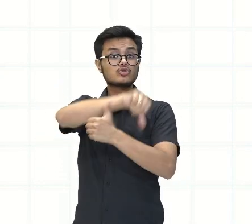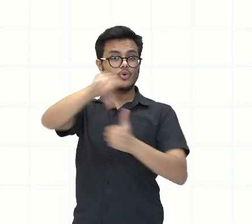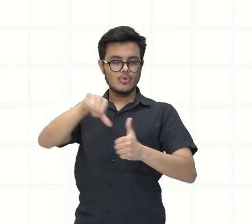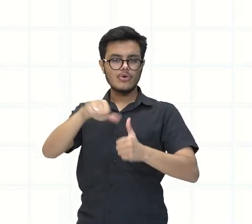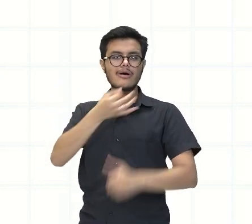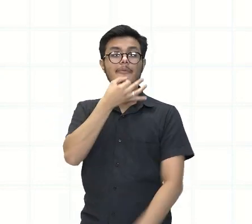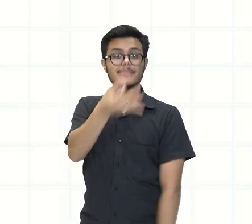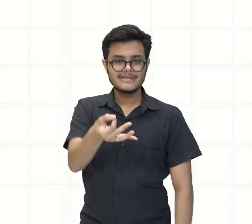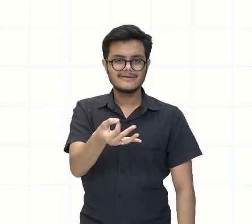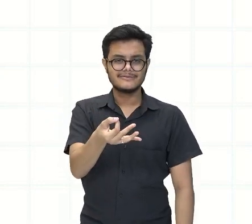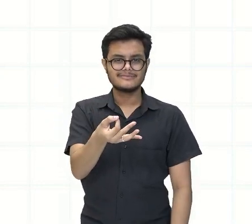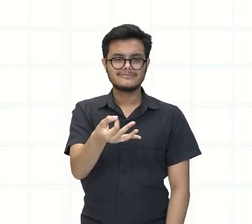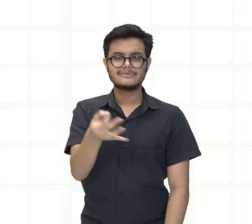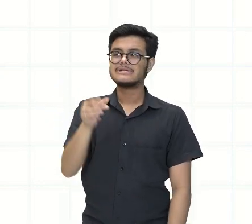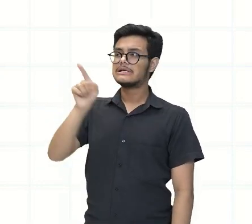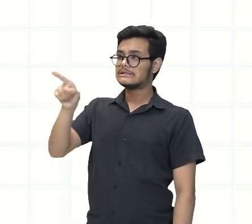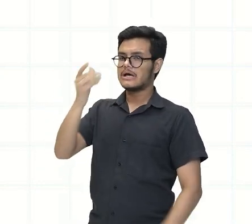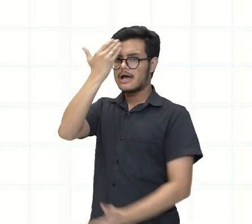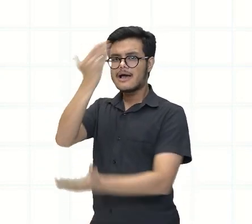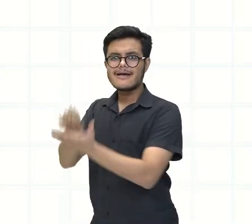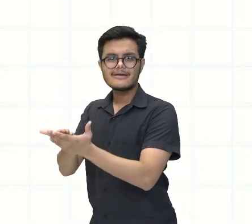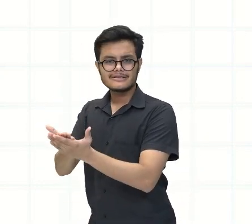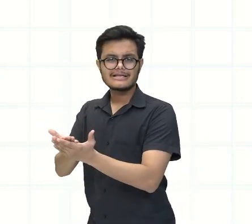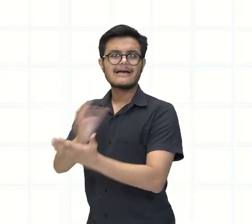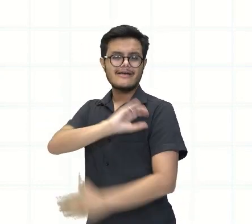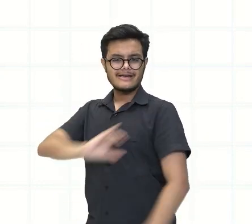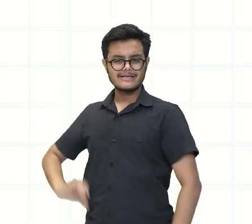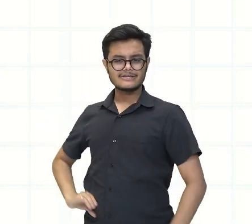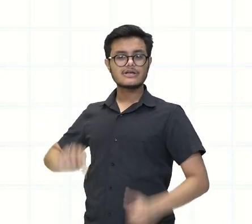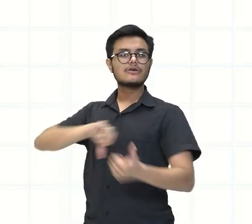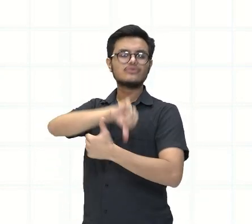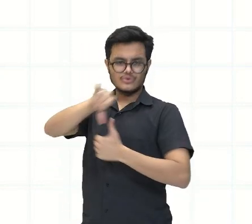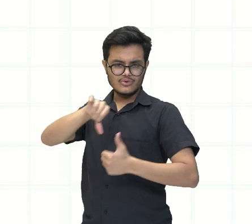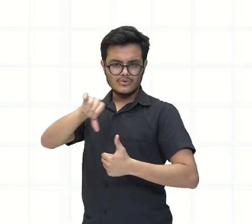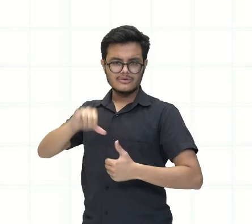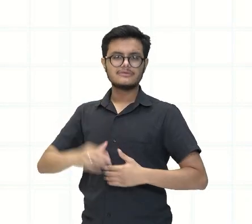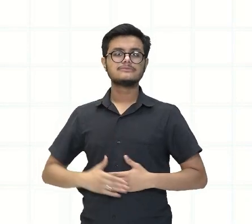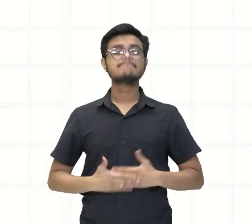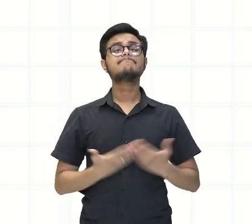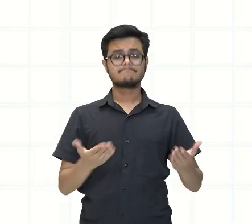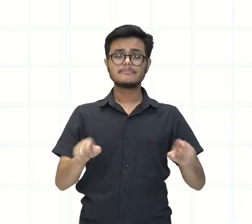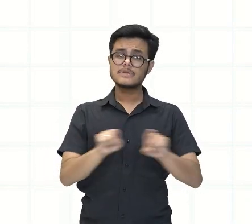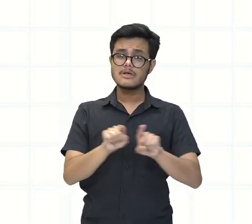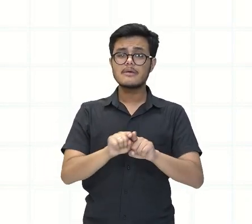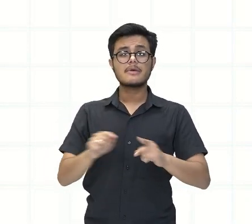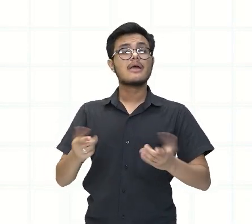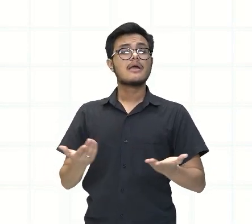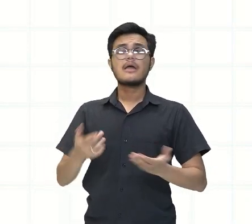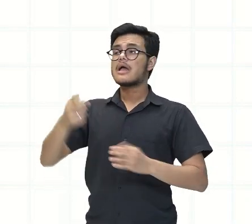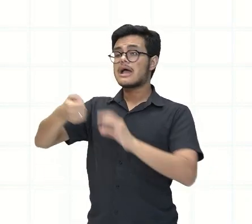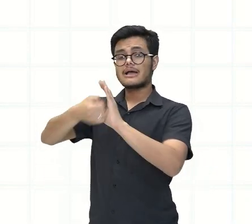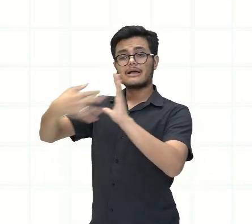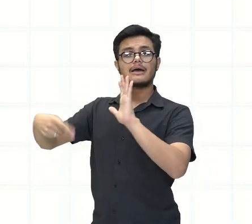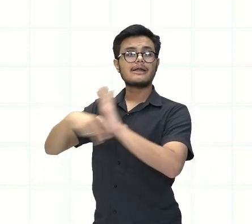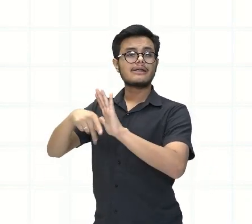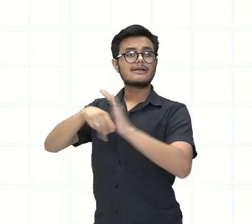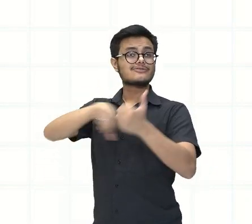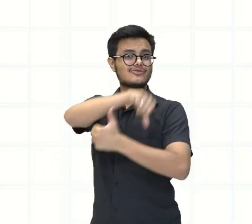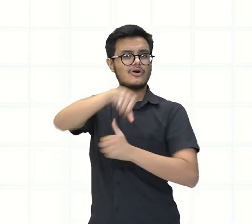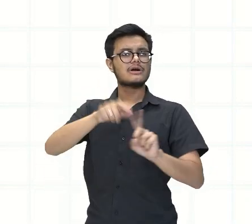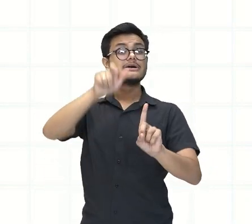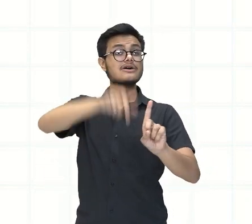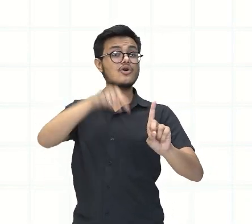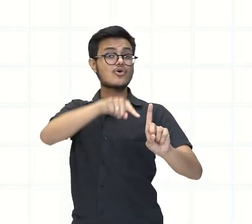Porque, sim, os predicados nominais também podem indicar, além do estado do sujeito, a mudança de estado do